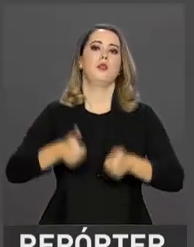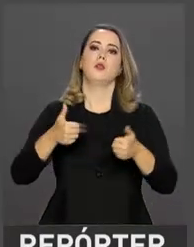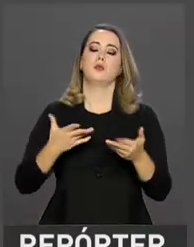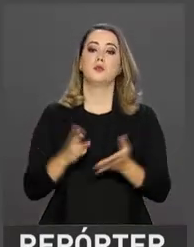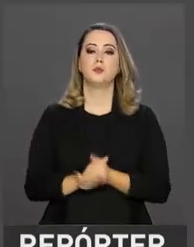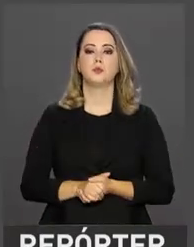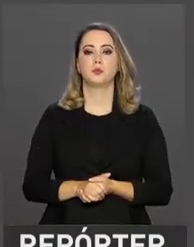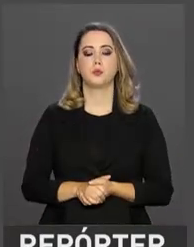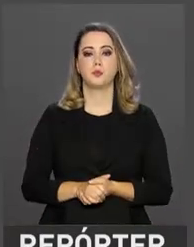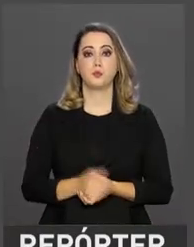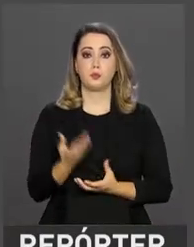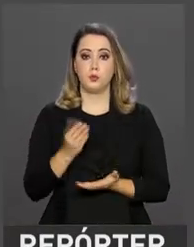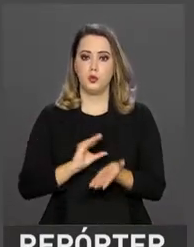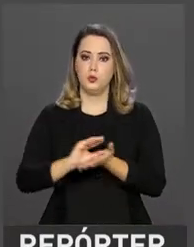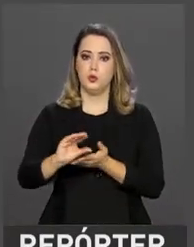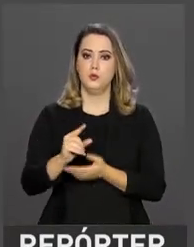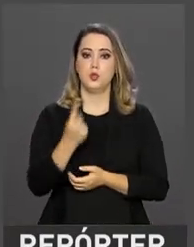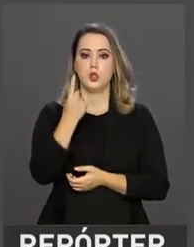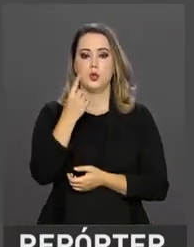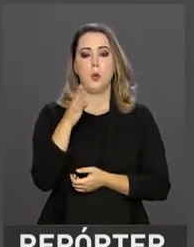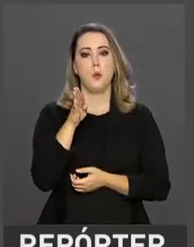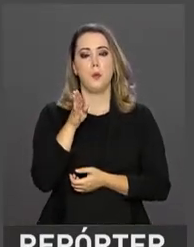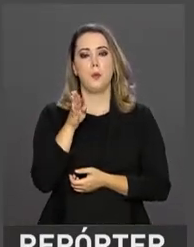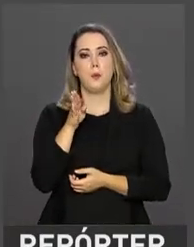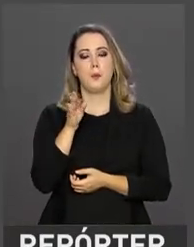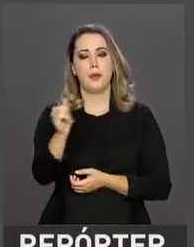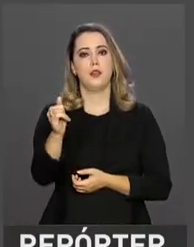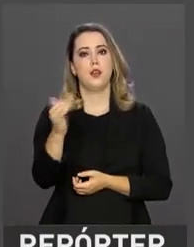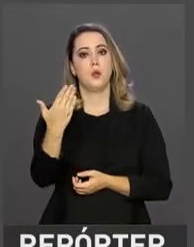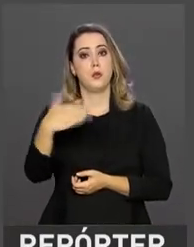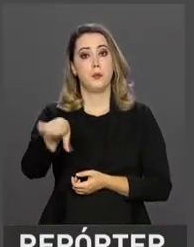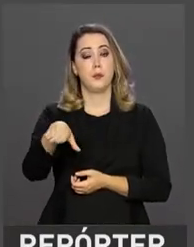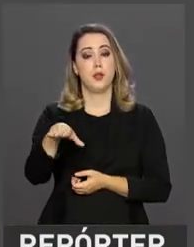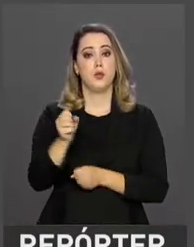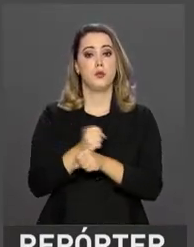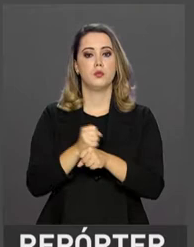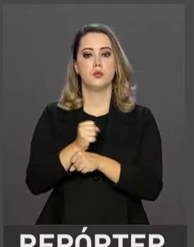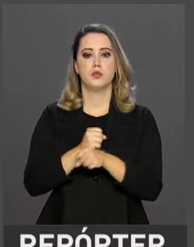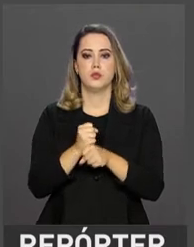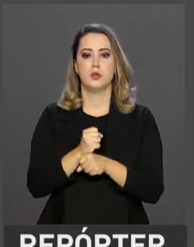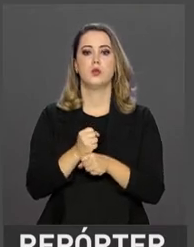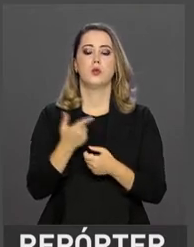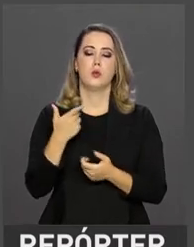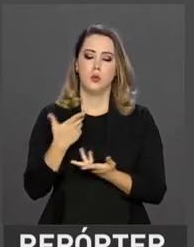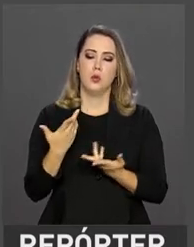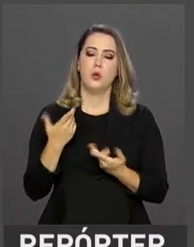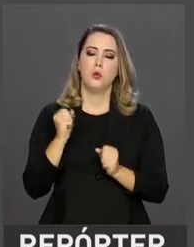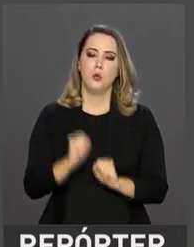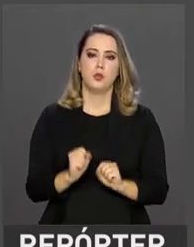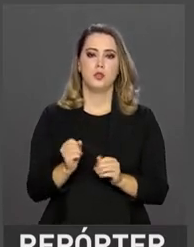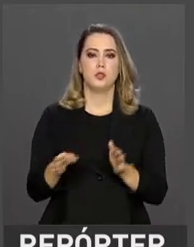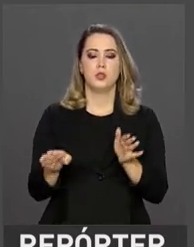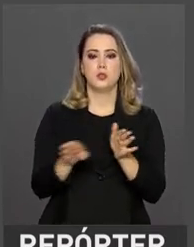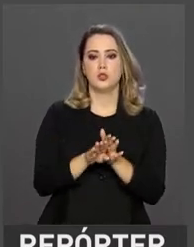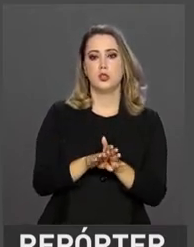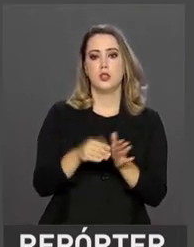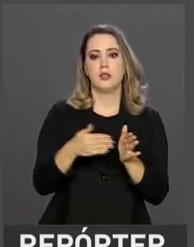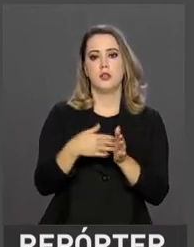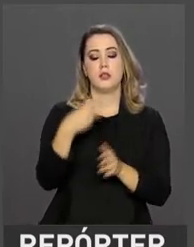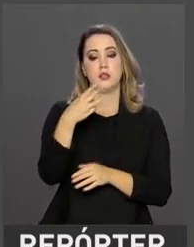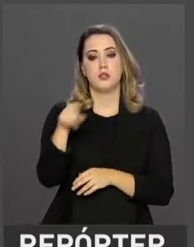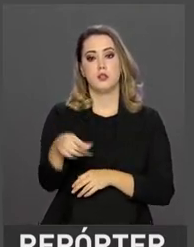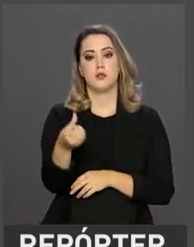inicial é de um bilhão e meio de reais por ano podendo chegar a 3,6 bilhões em 2019